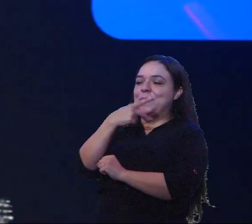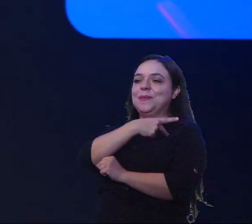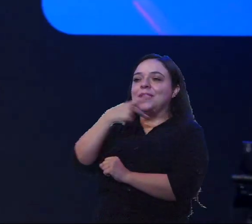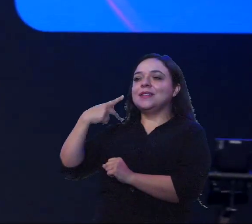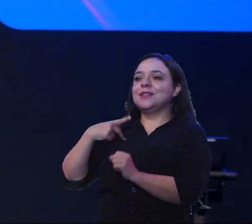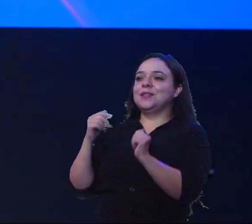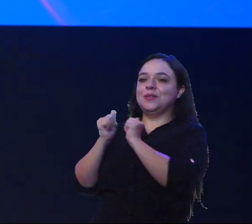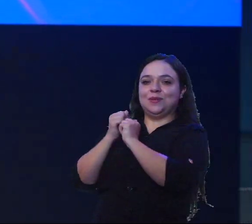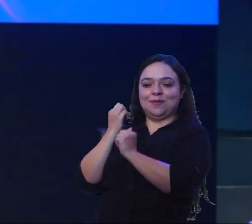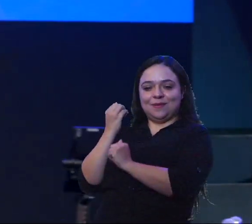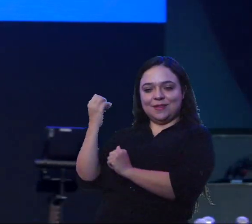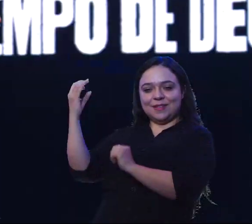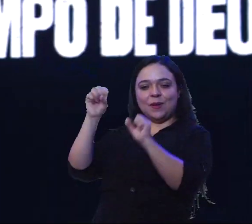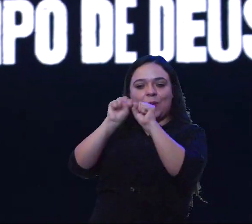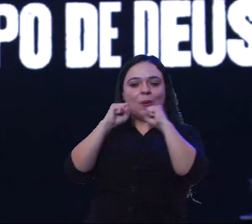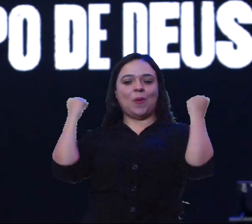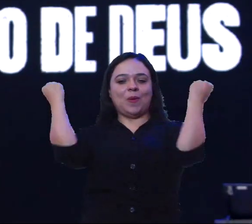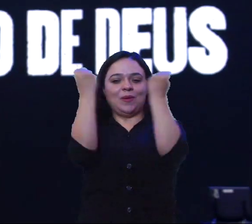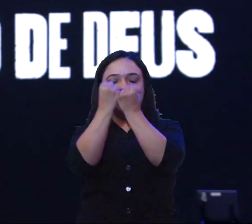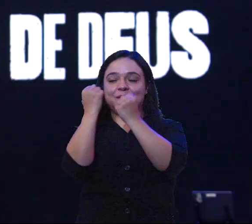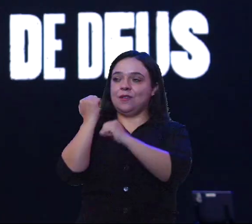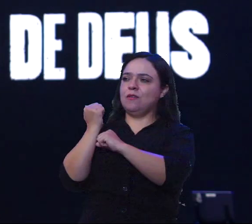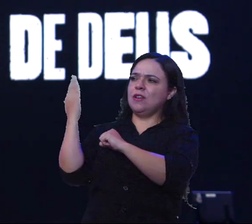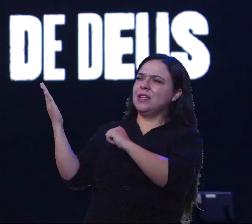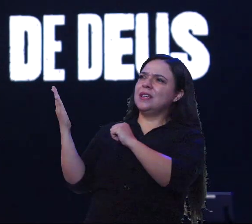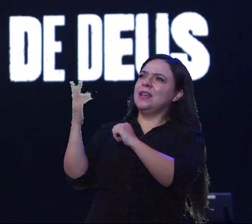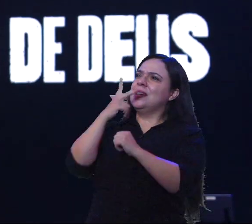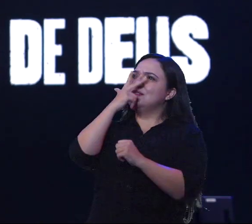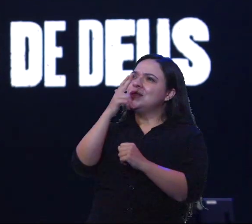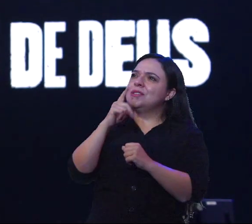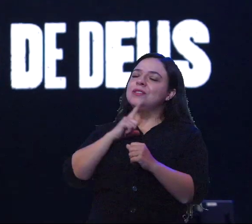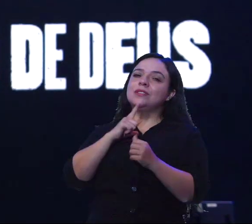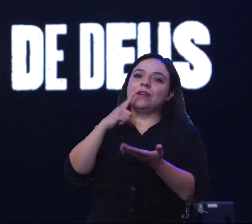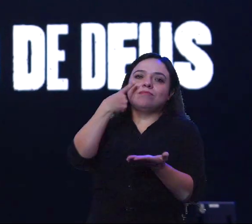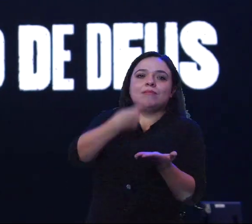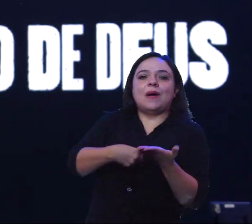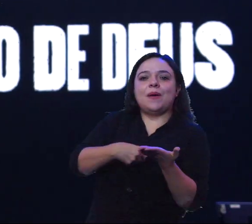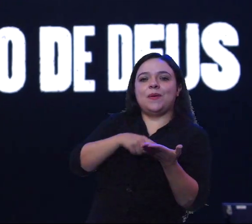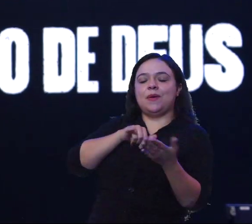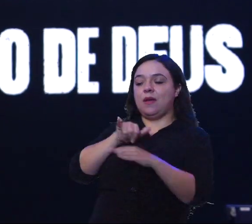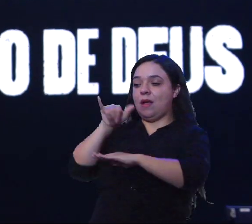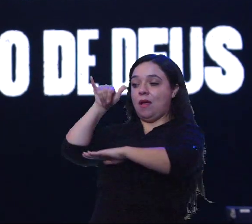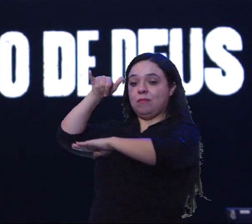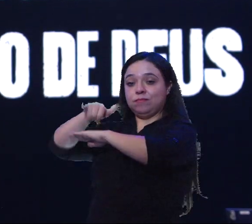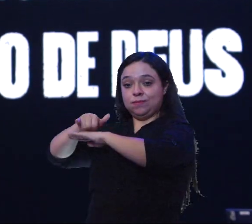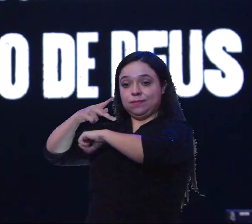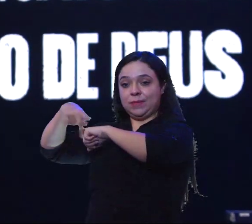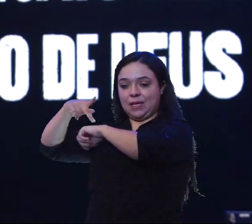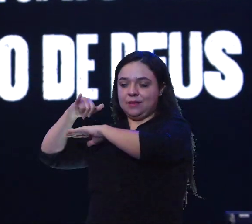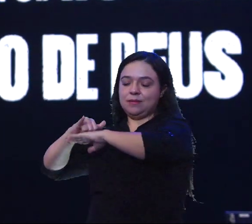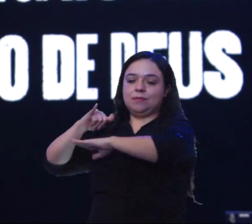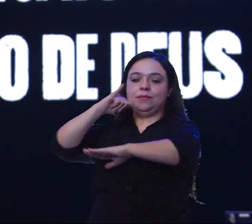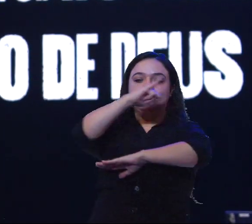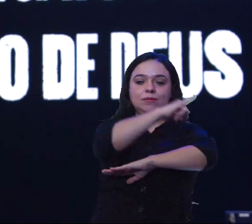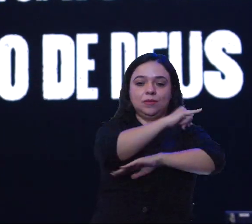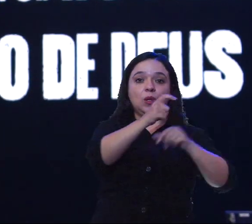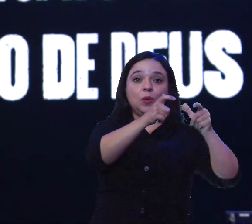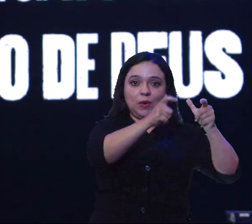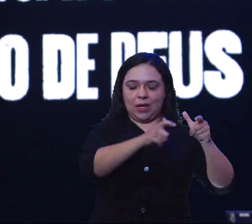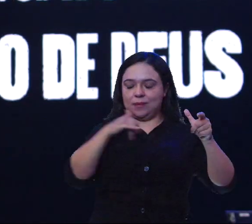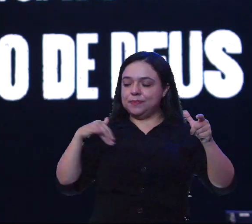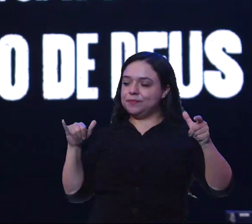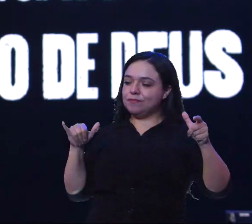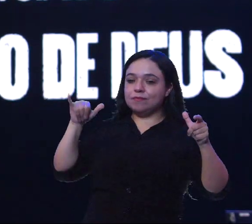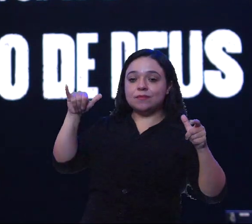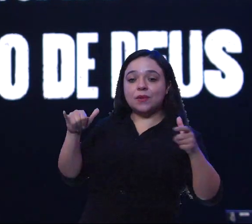nossos aqui da igreja para um congresso fora e nós fizemos uma escala num outro país para chegar nesse lugar. E foi muito bom porque a gente pôde